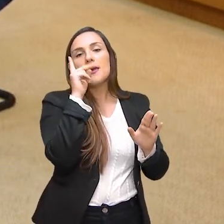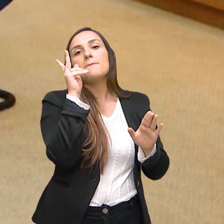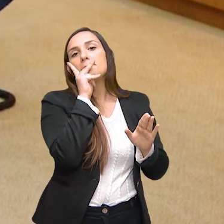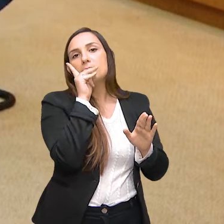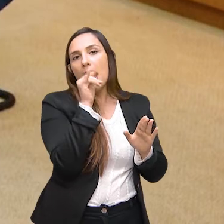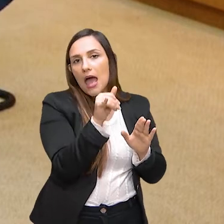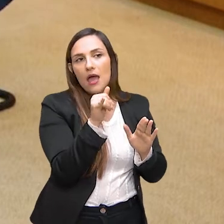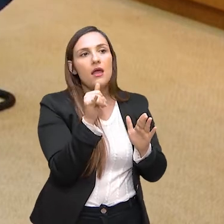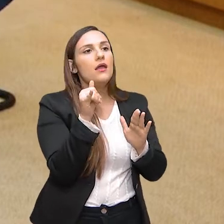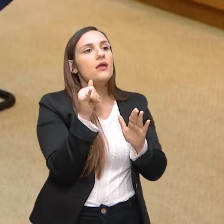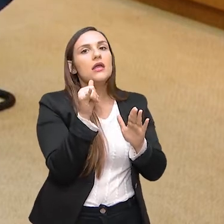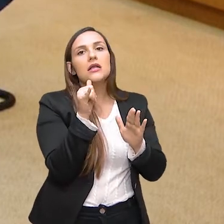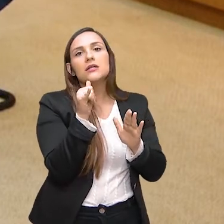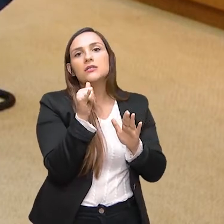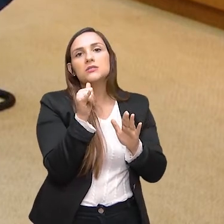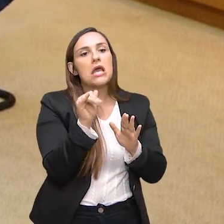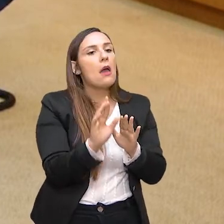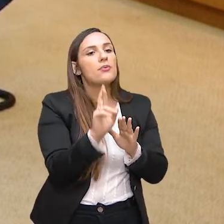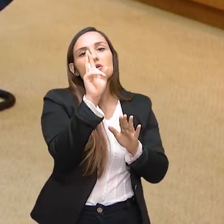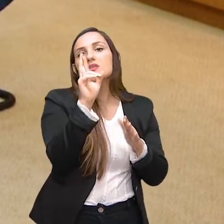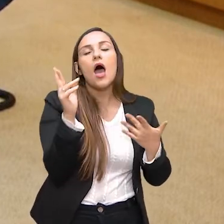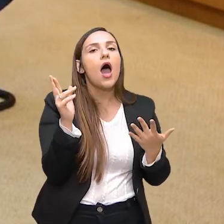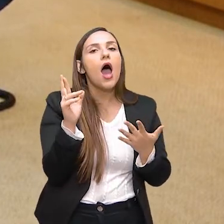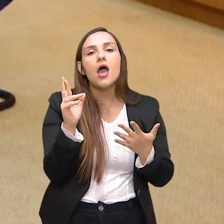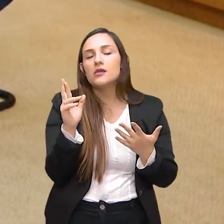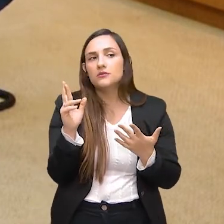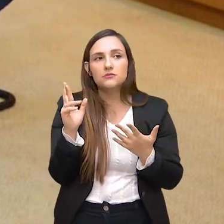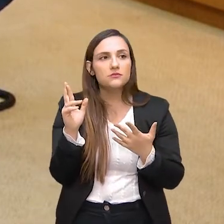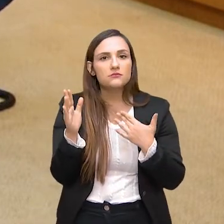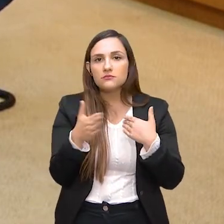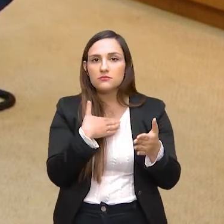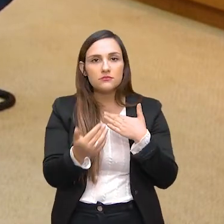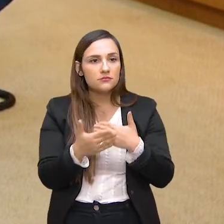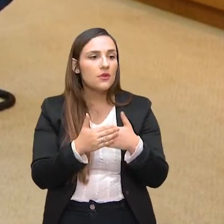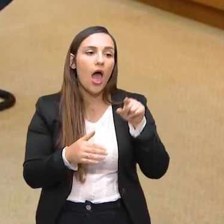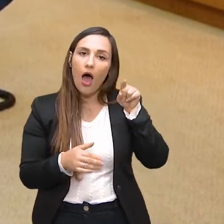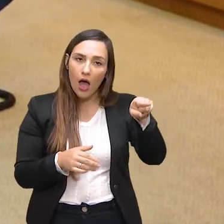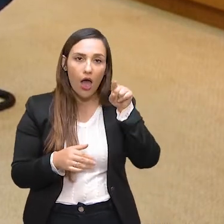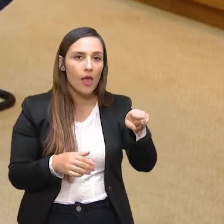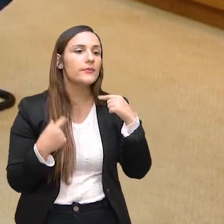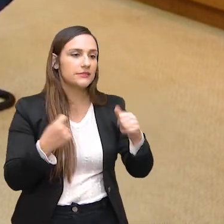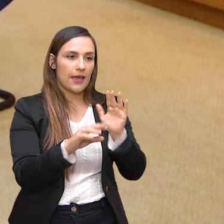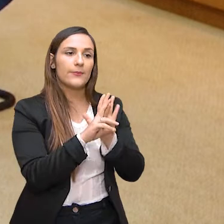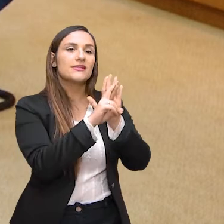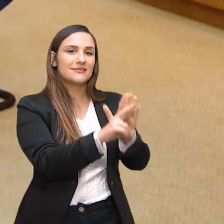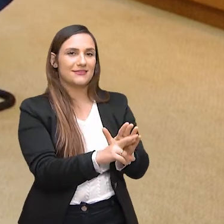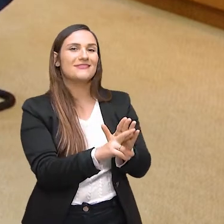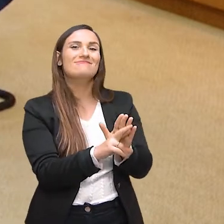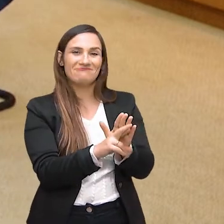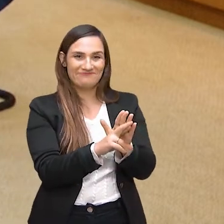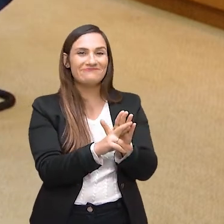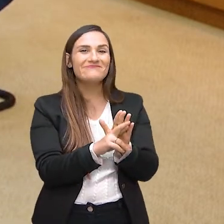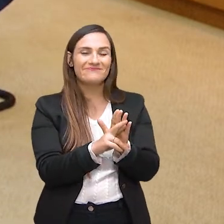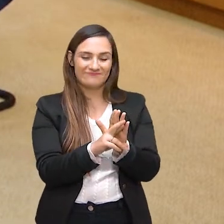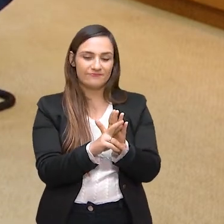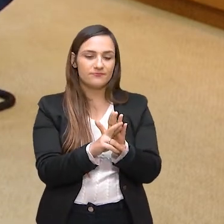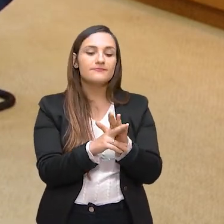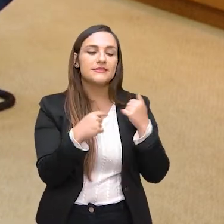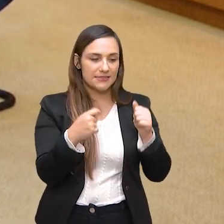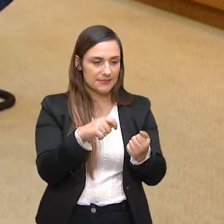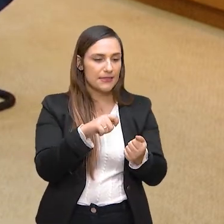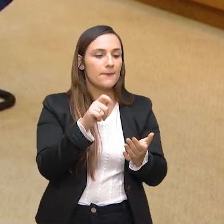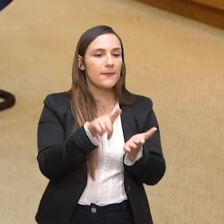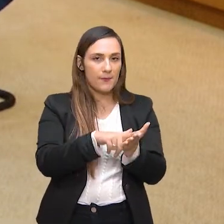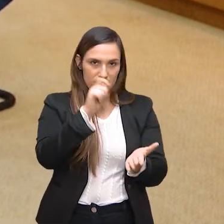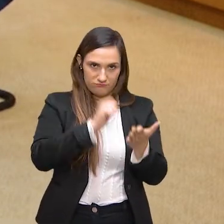a procuração, ele é representado pelo seu pai ou mãe. Então, o menor, representado por seu pai, outorga uma